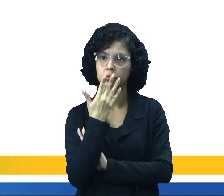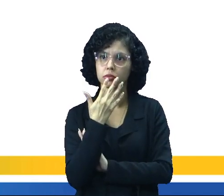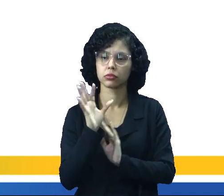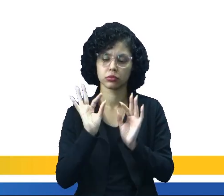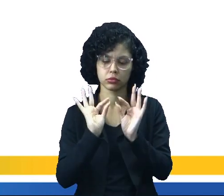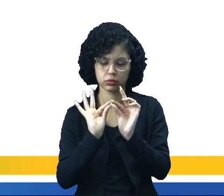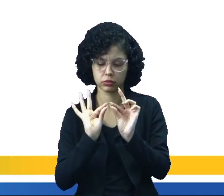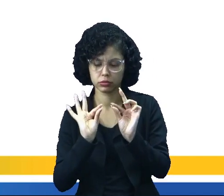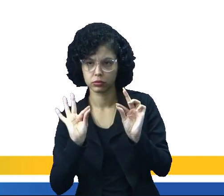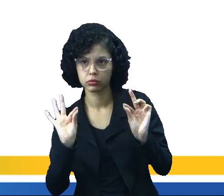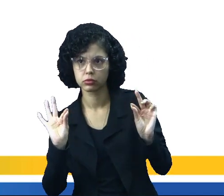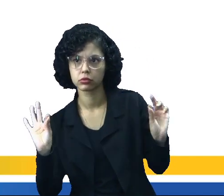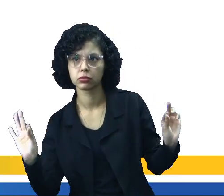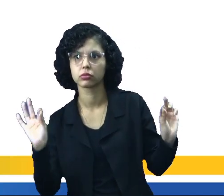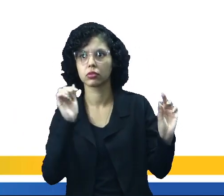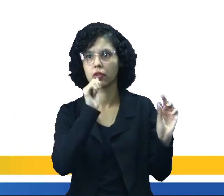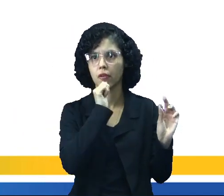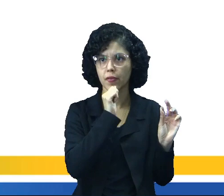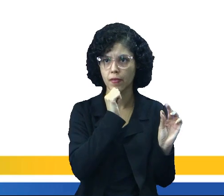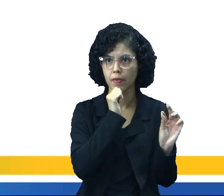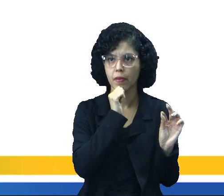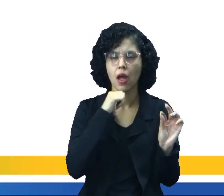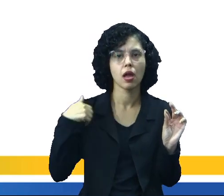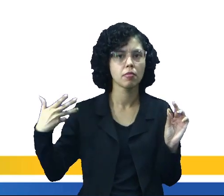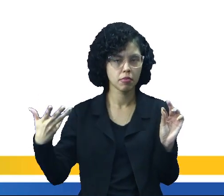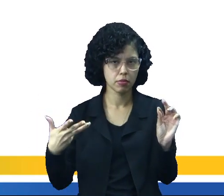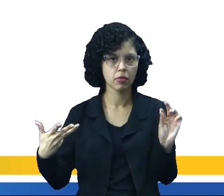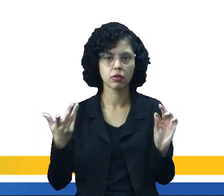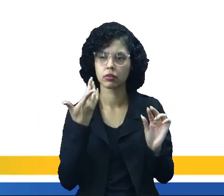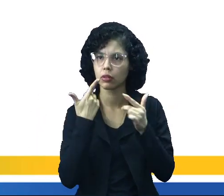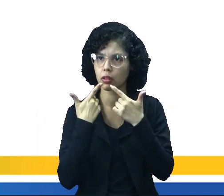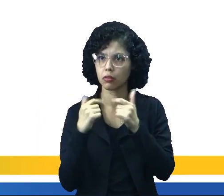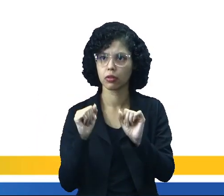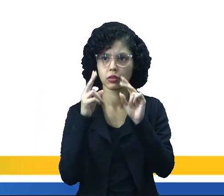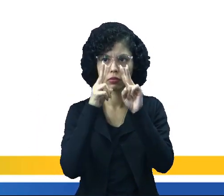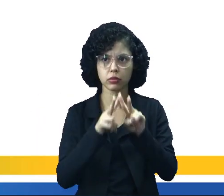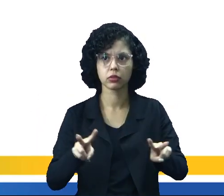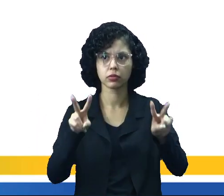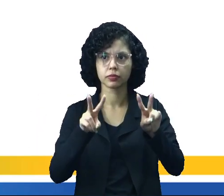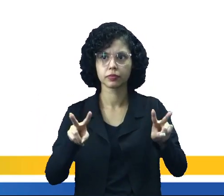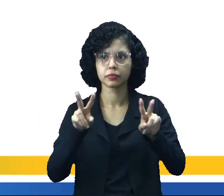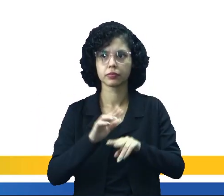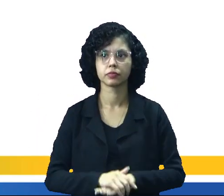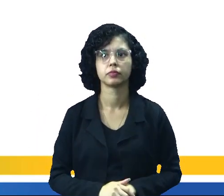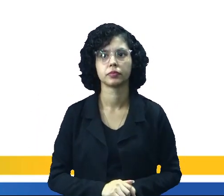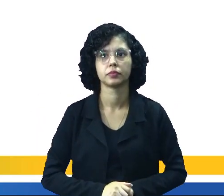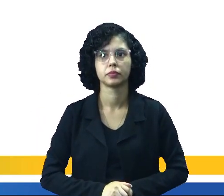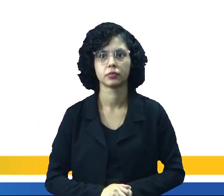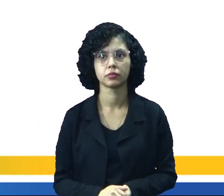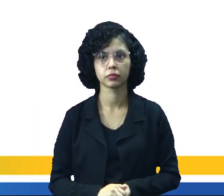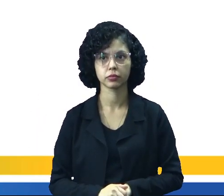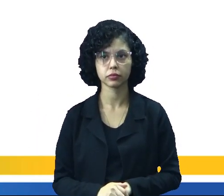linhas, esses parâmetros básicos da linguagem visual, correto?